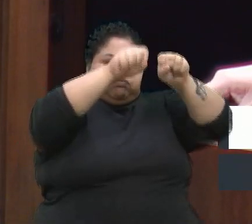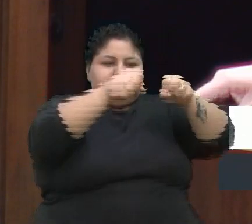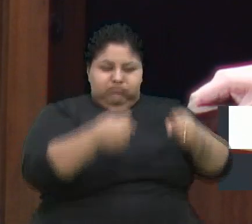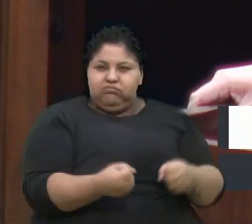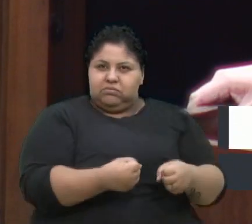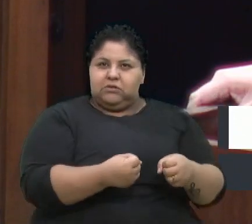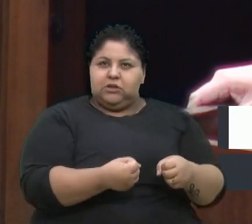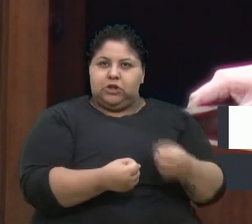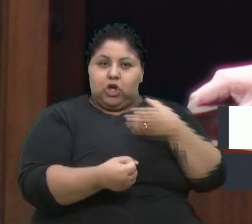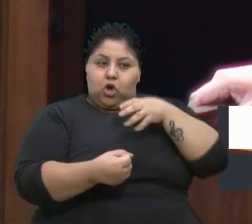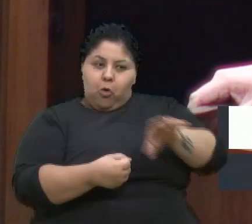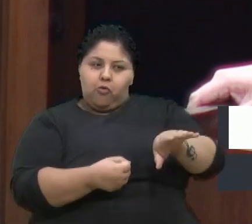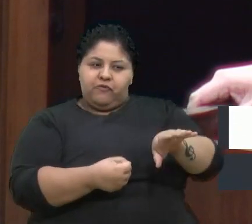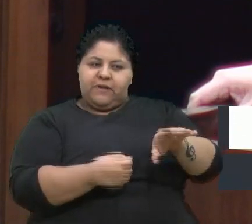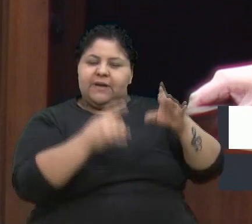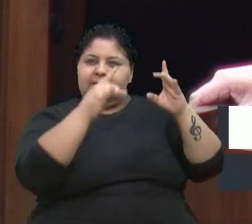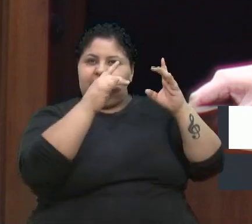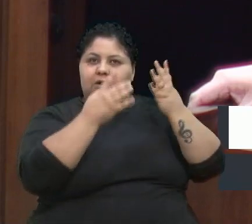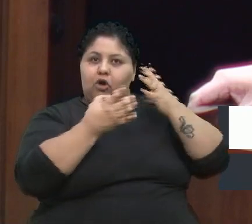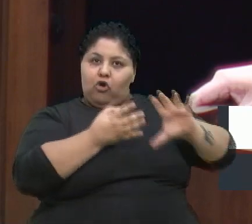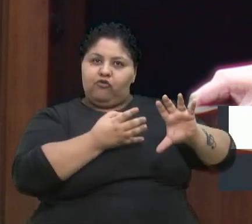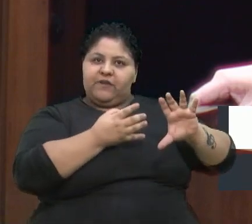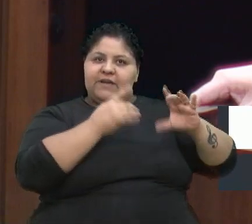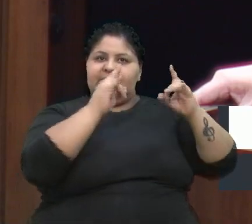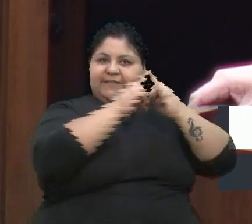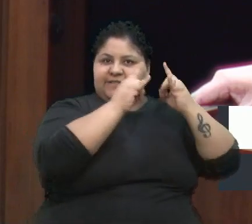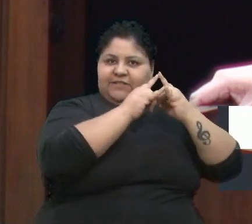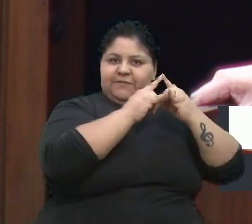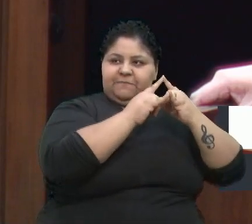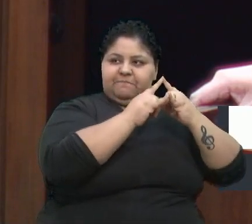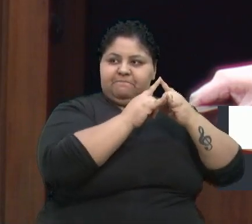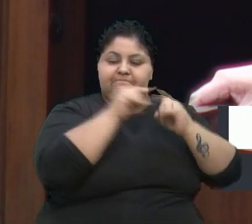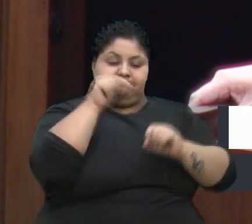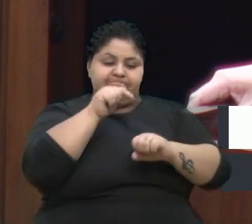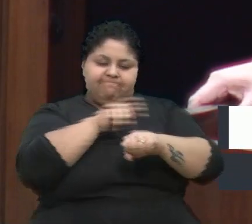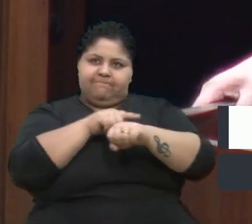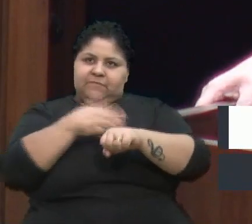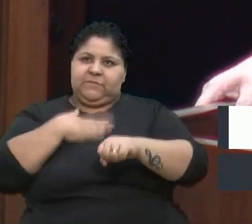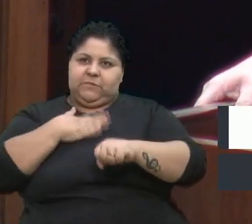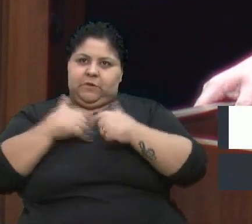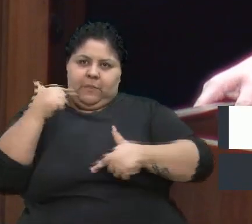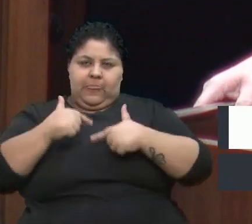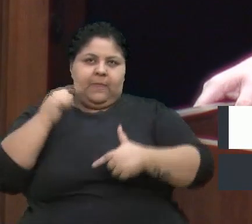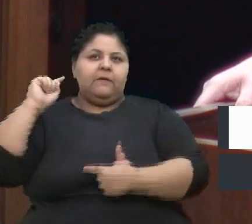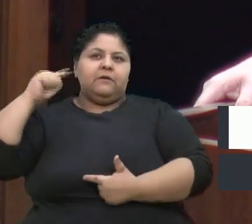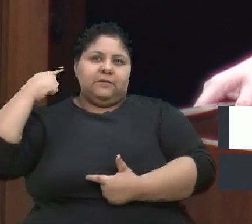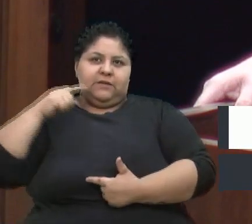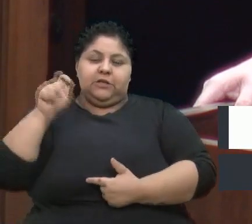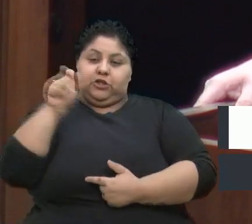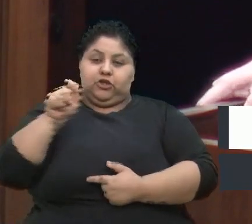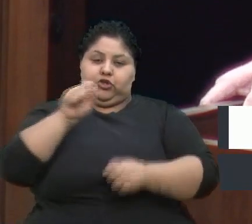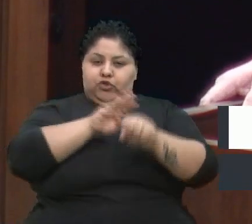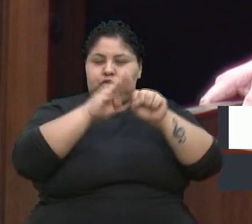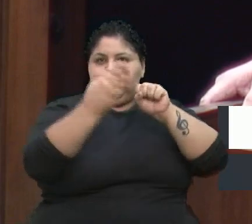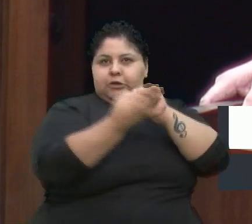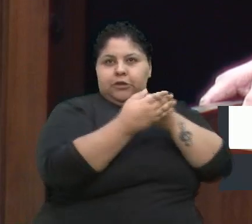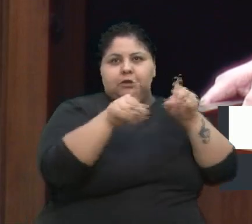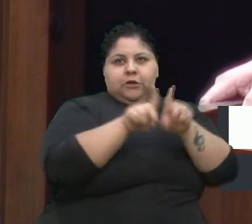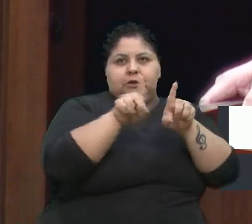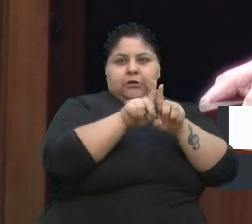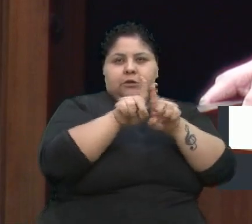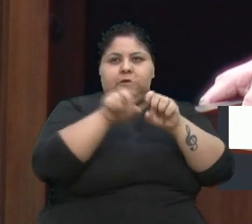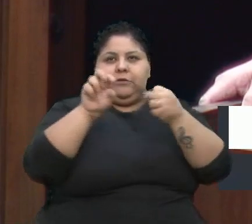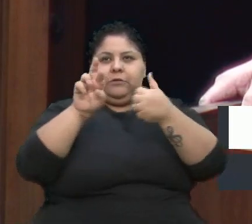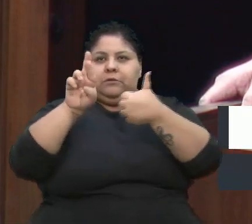entidades. Naquele momento, atuava como advogado da União das Associações de Bairro, como procurador ali, como